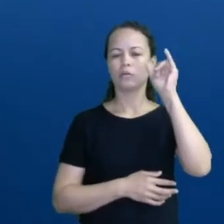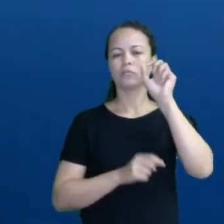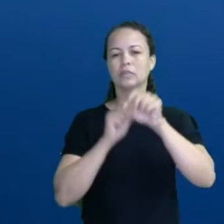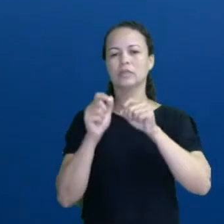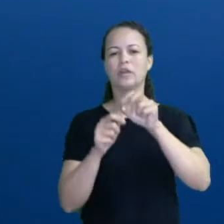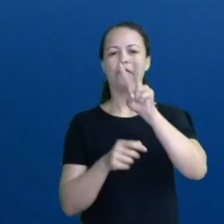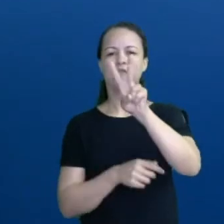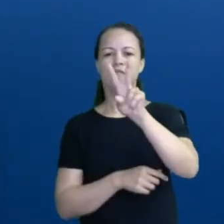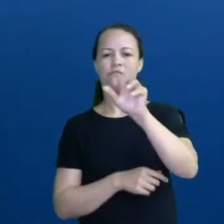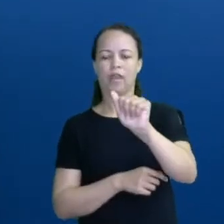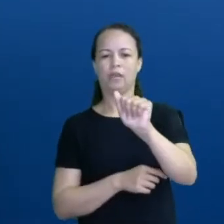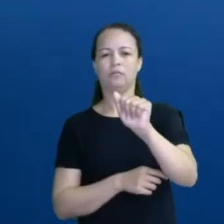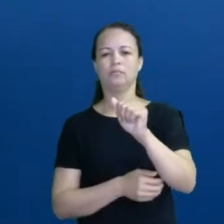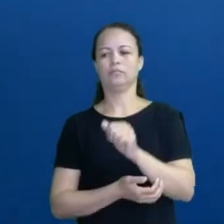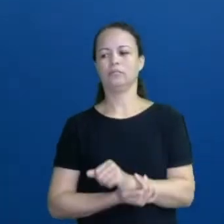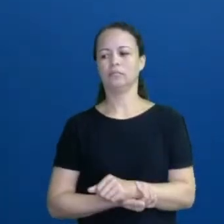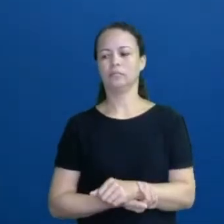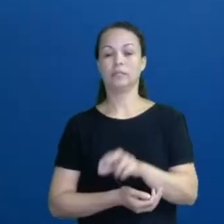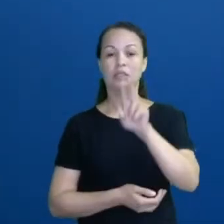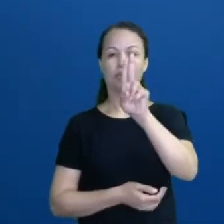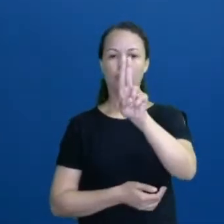V-A.